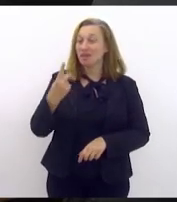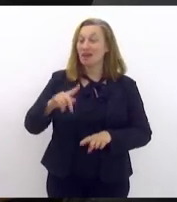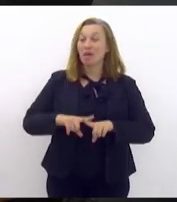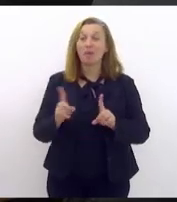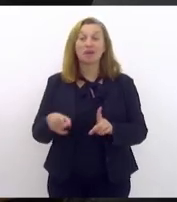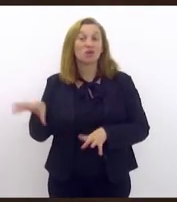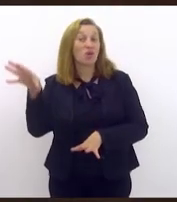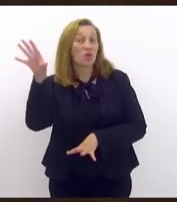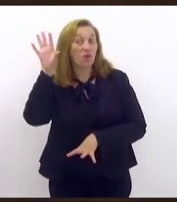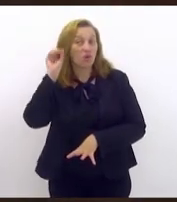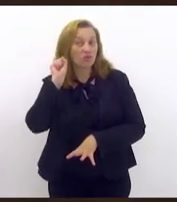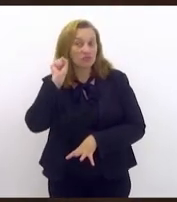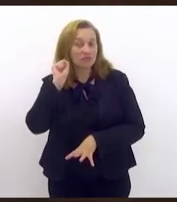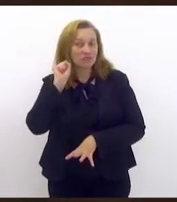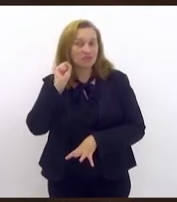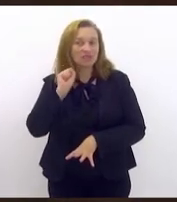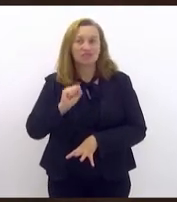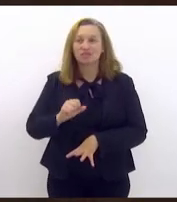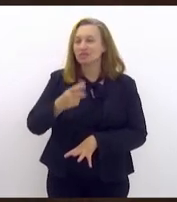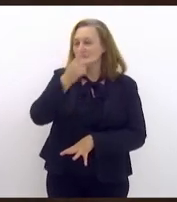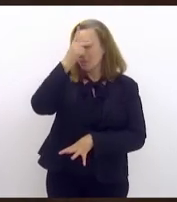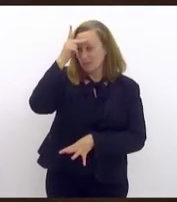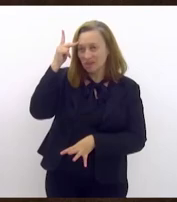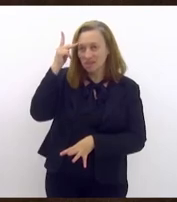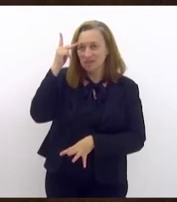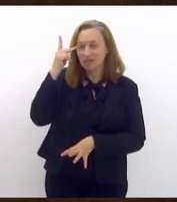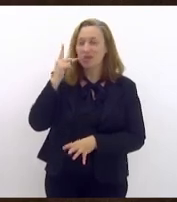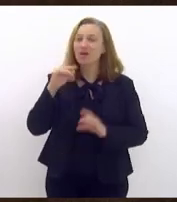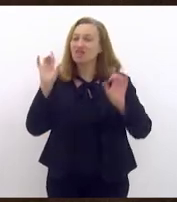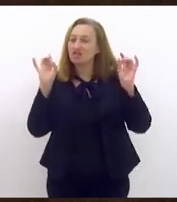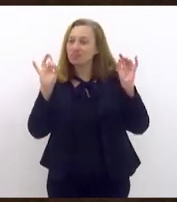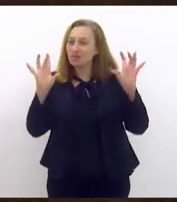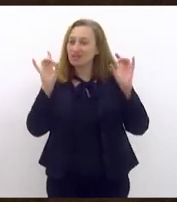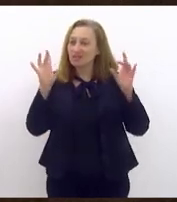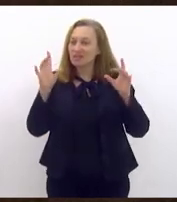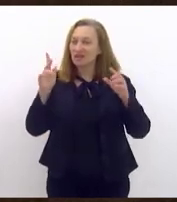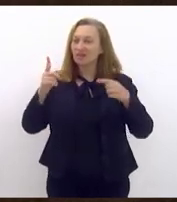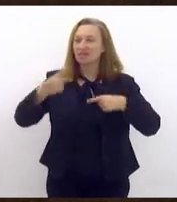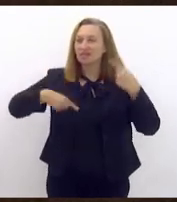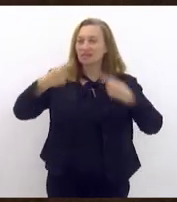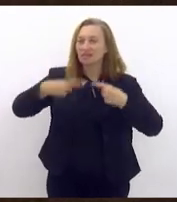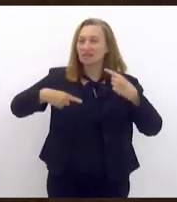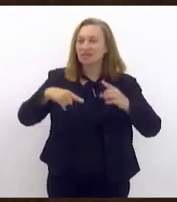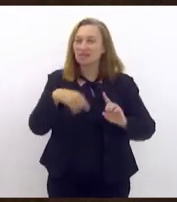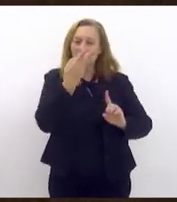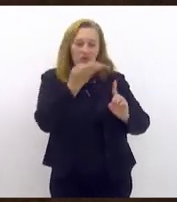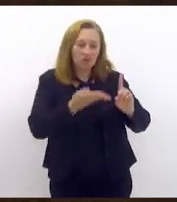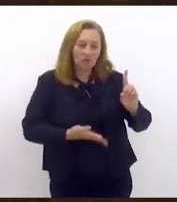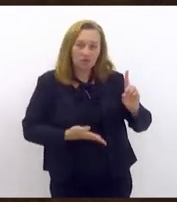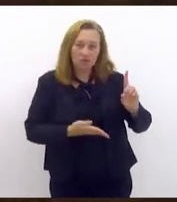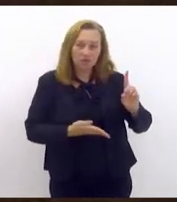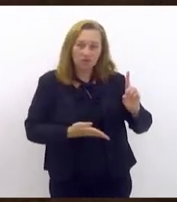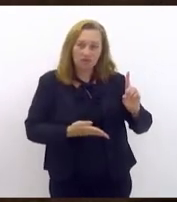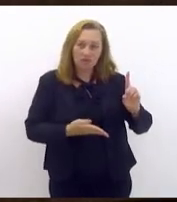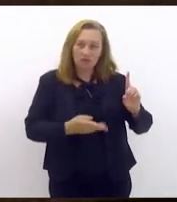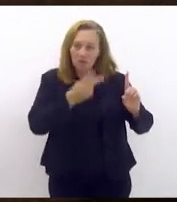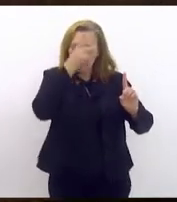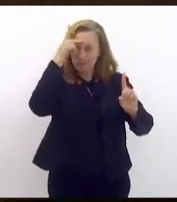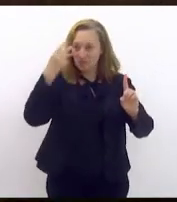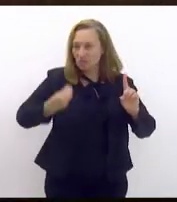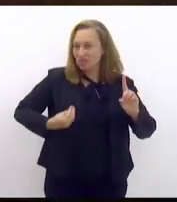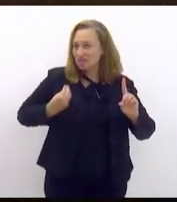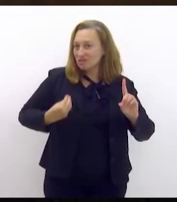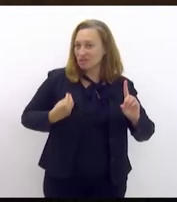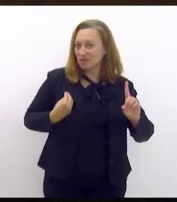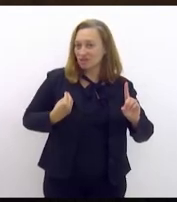ouvi de uma pessoa muito especial da política que as homenagens têm que ser feitas com a pessoa em vida, para